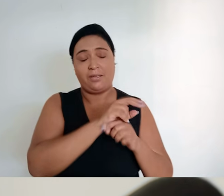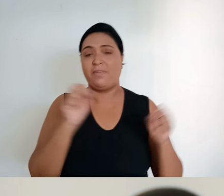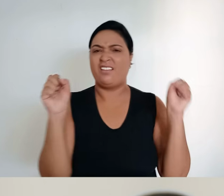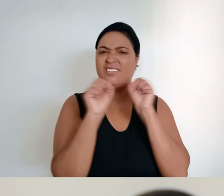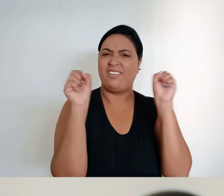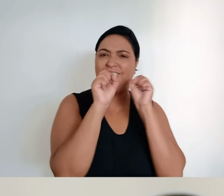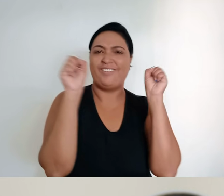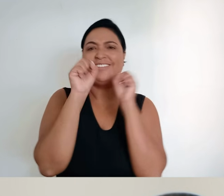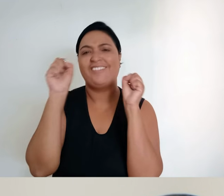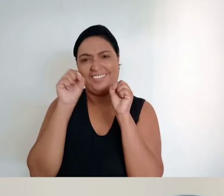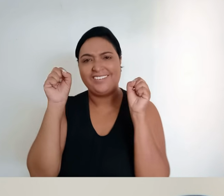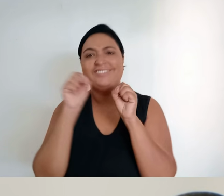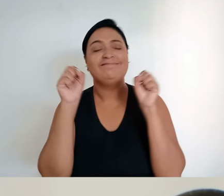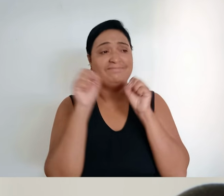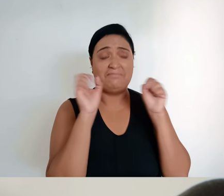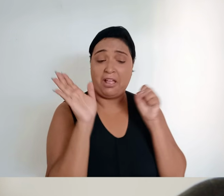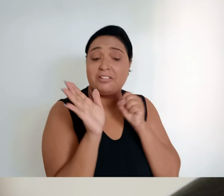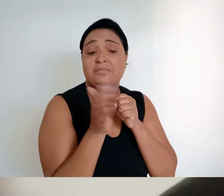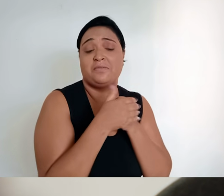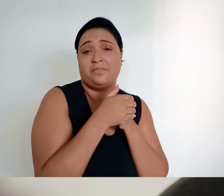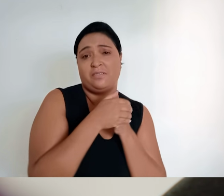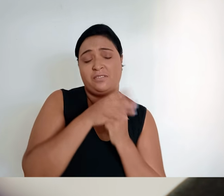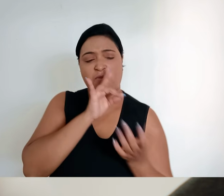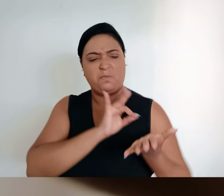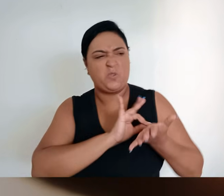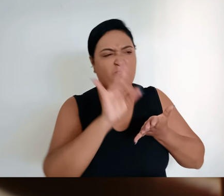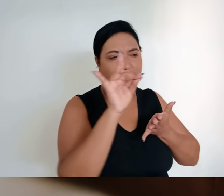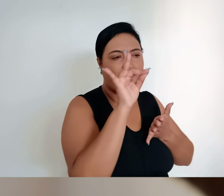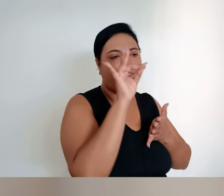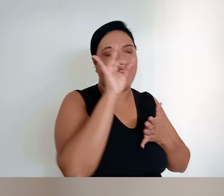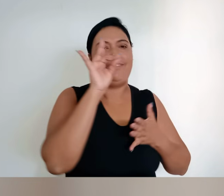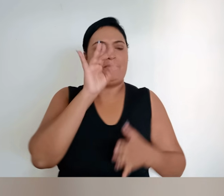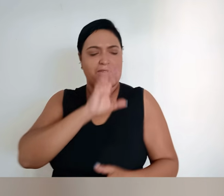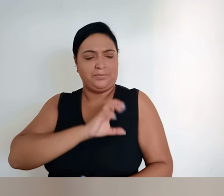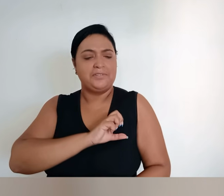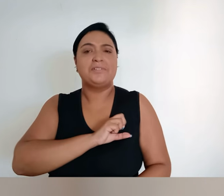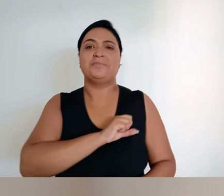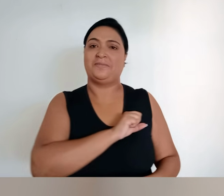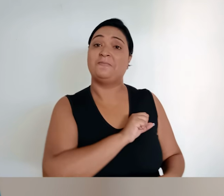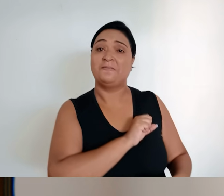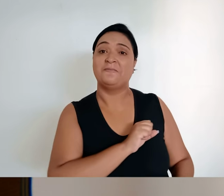me adora pelo inverso, me odeia com adoração.